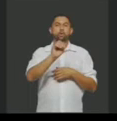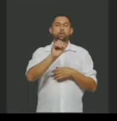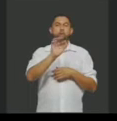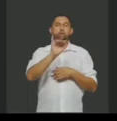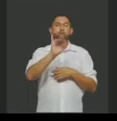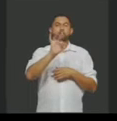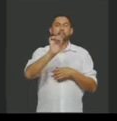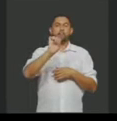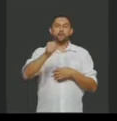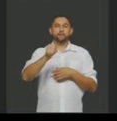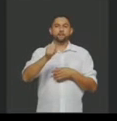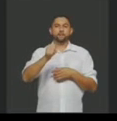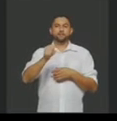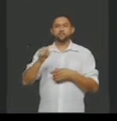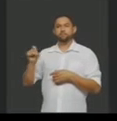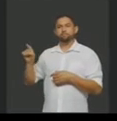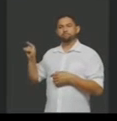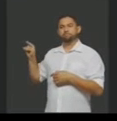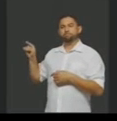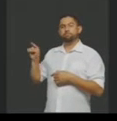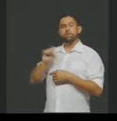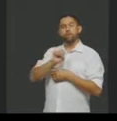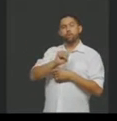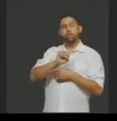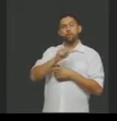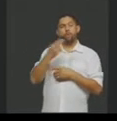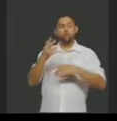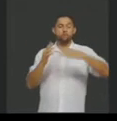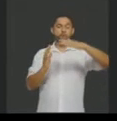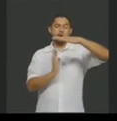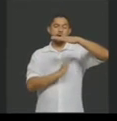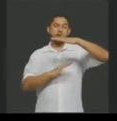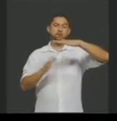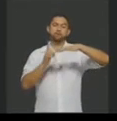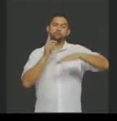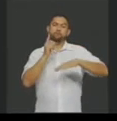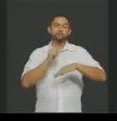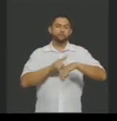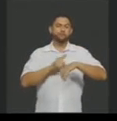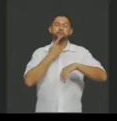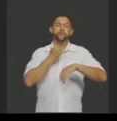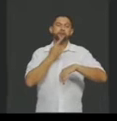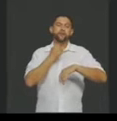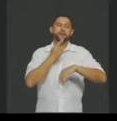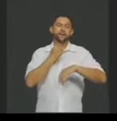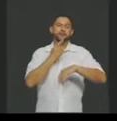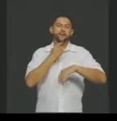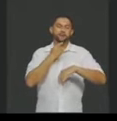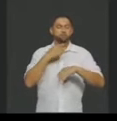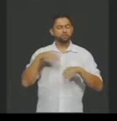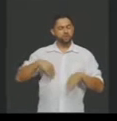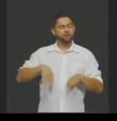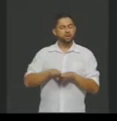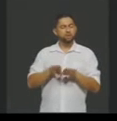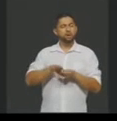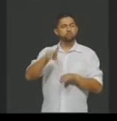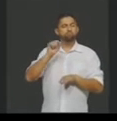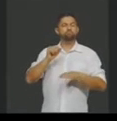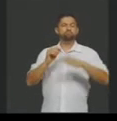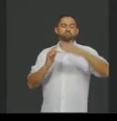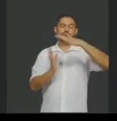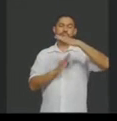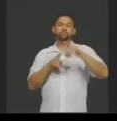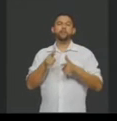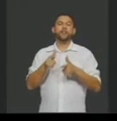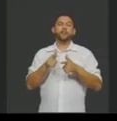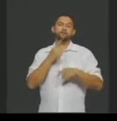rodófitas, ou algas vermelhas. Lá vou eu de novo preferir chamar de algas vermelhas. A coloração dela